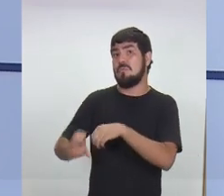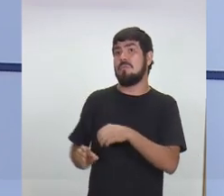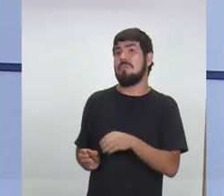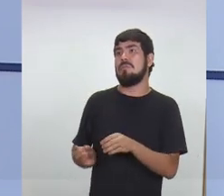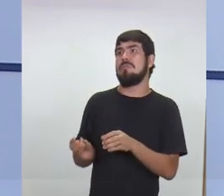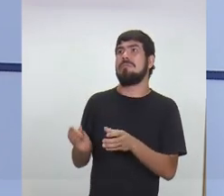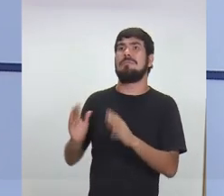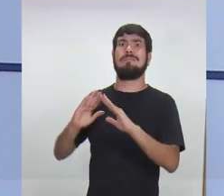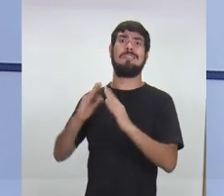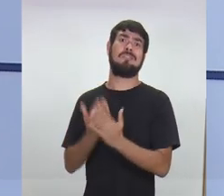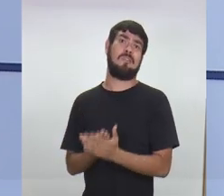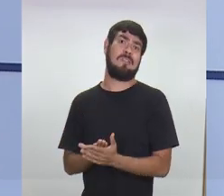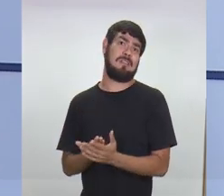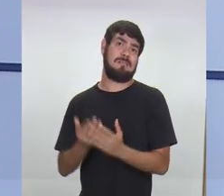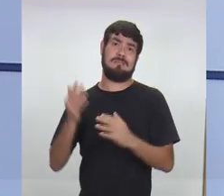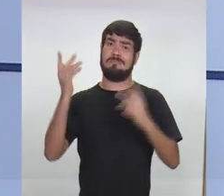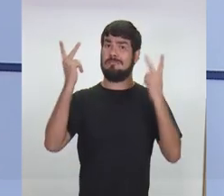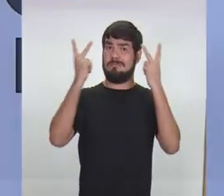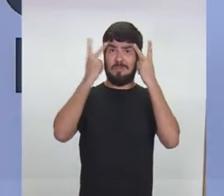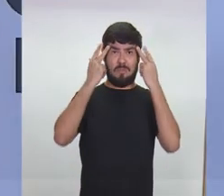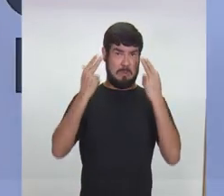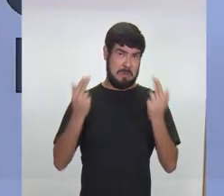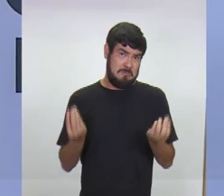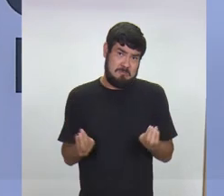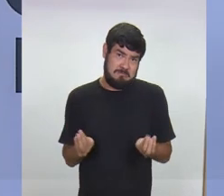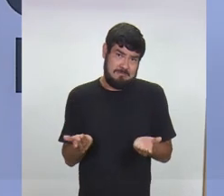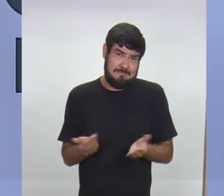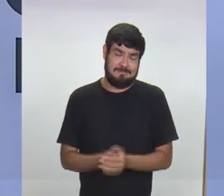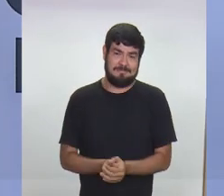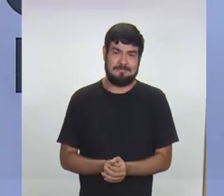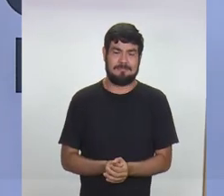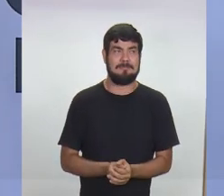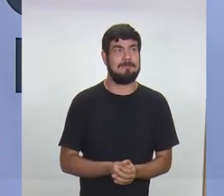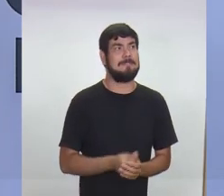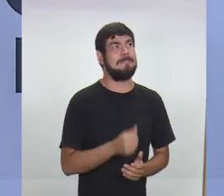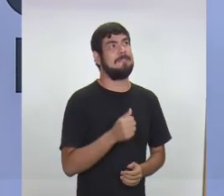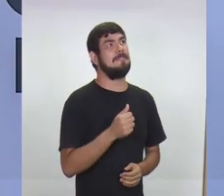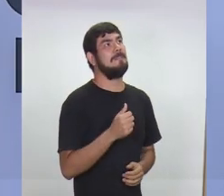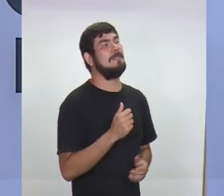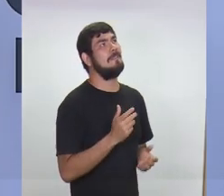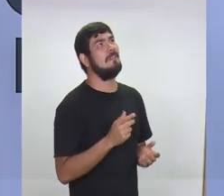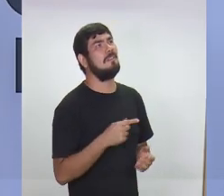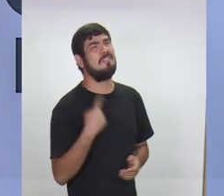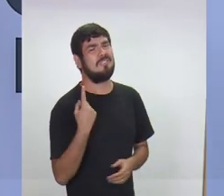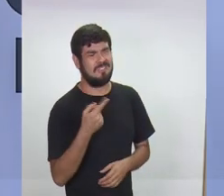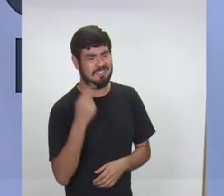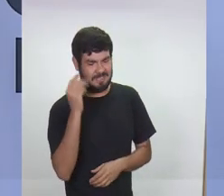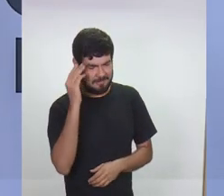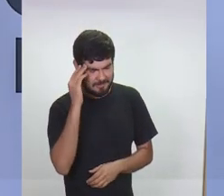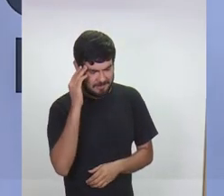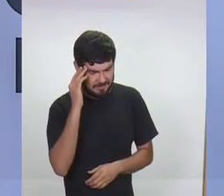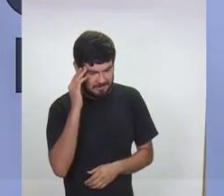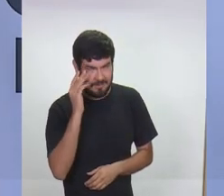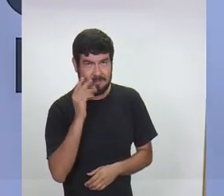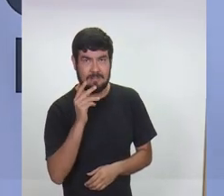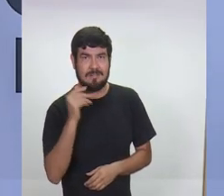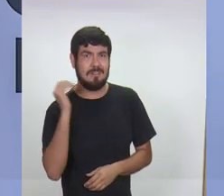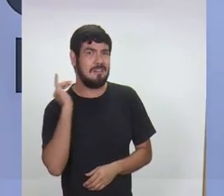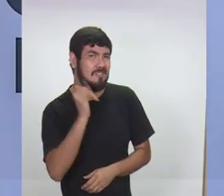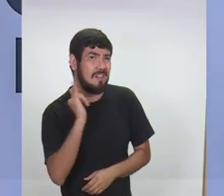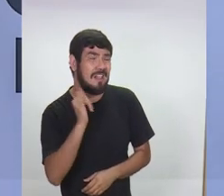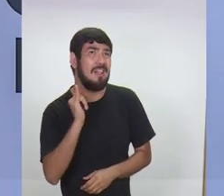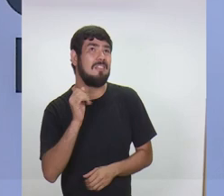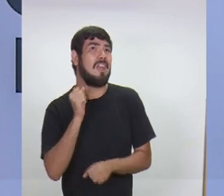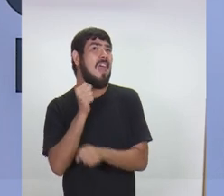formal os minutos para sua resposta a candidato nós temos colocado que é com a reforma do ensino